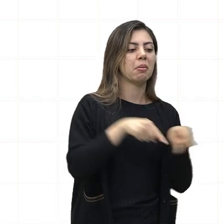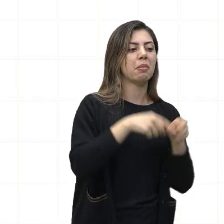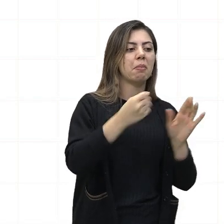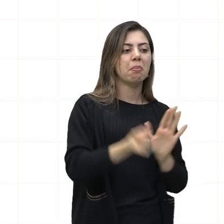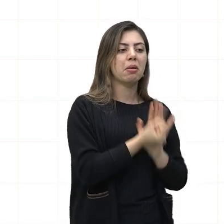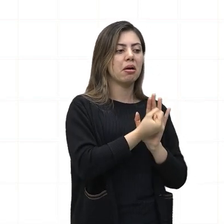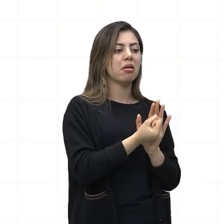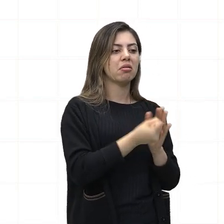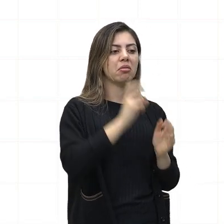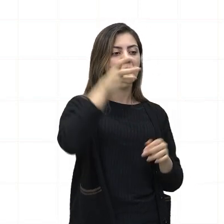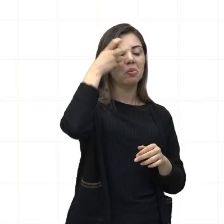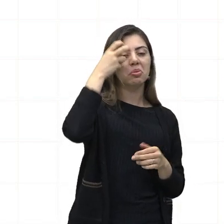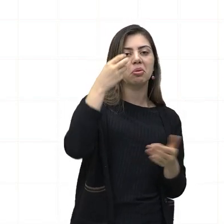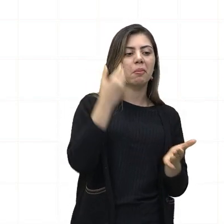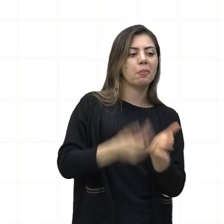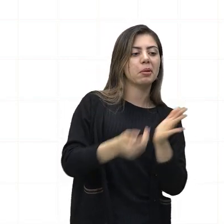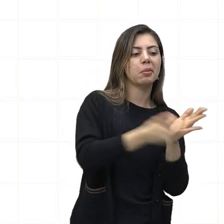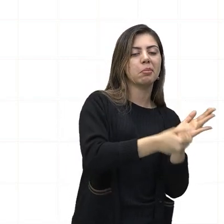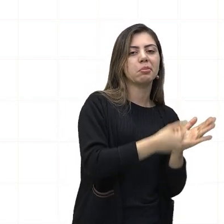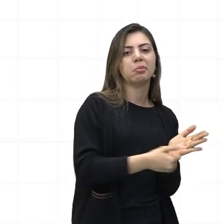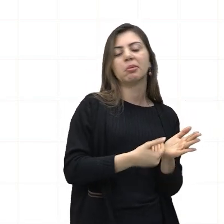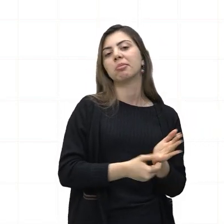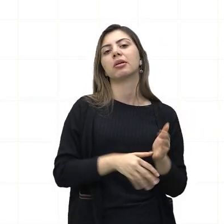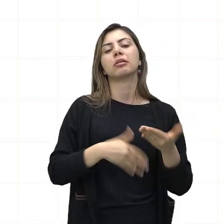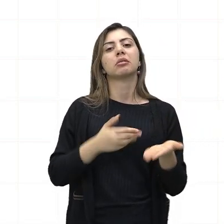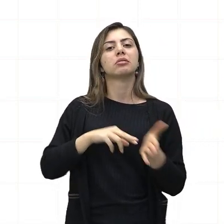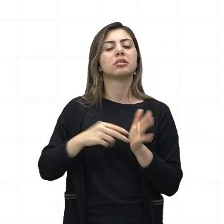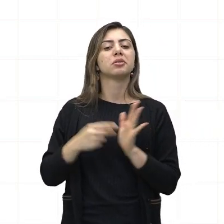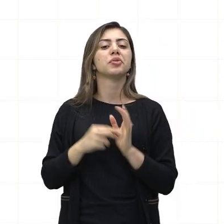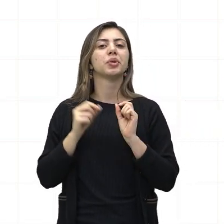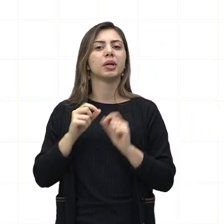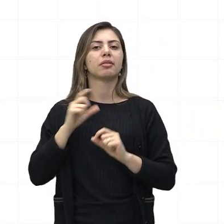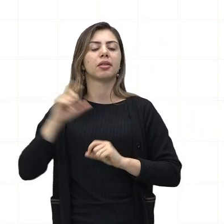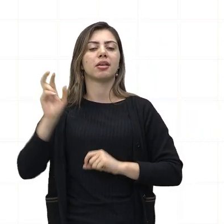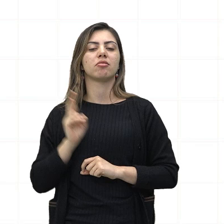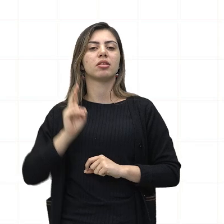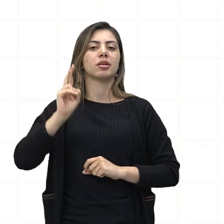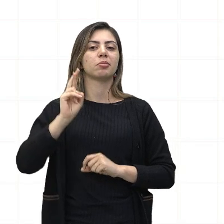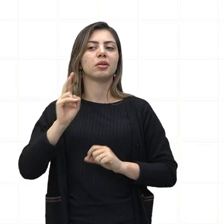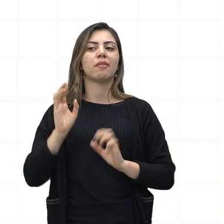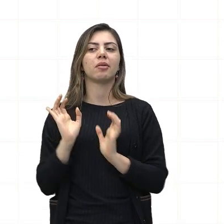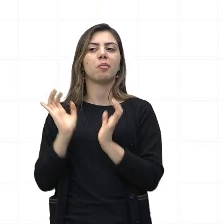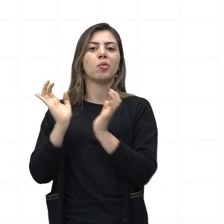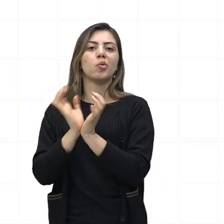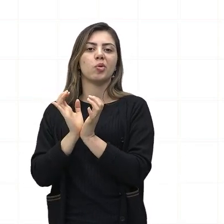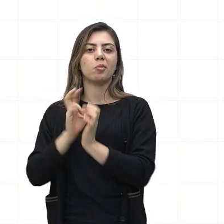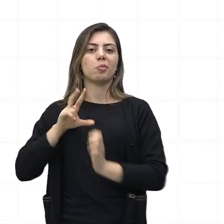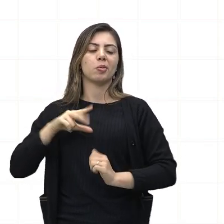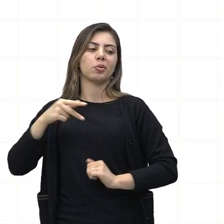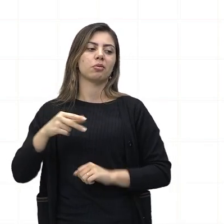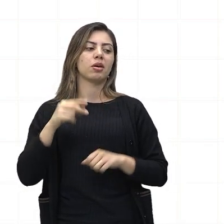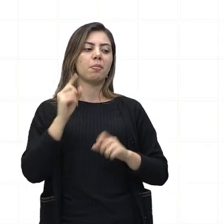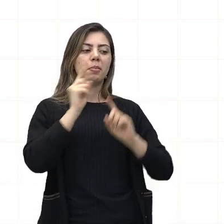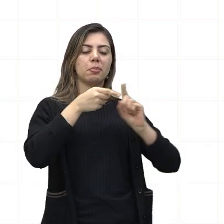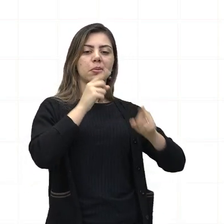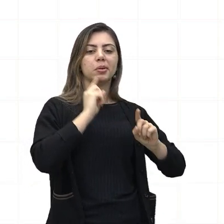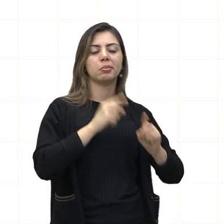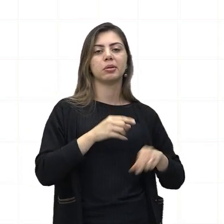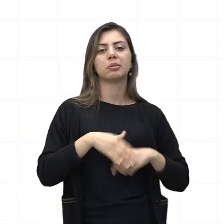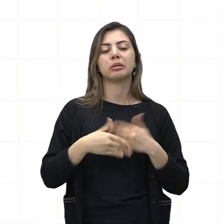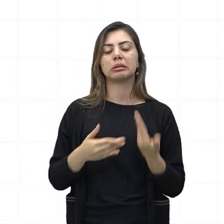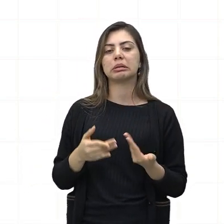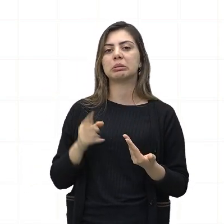quer dizer que a partir de agora ele passa a ser tutelado por quem? Pela autoridade portuguesa. Então, a extinção do diretório gerou um período